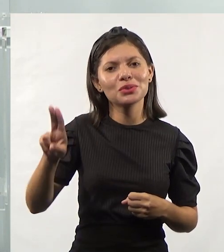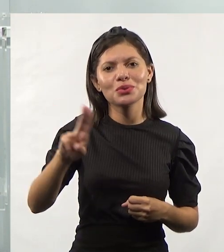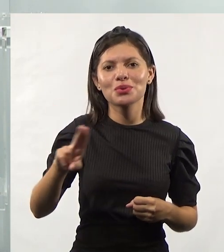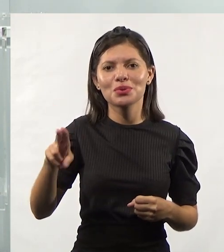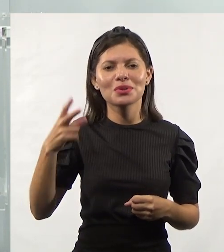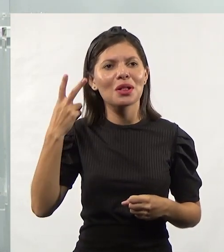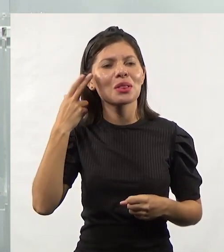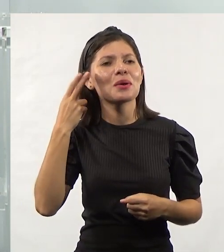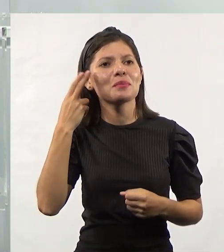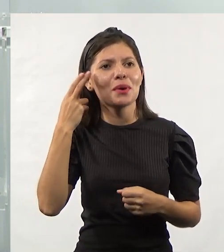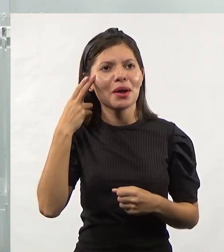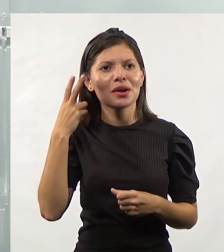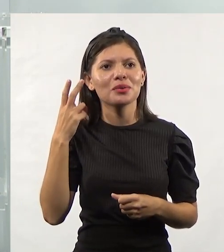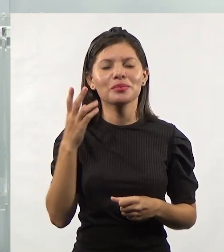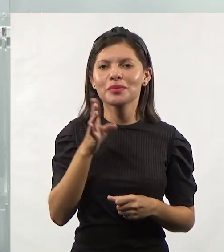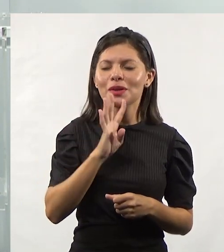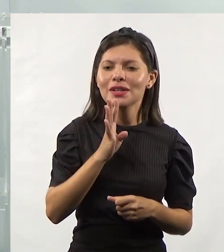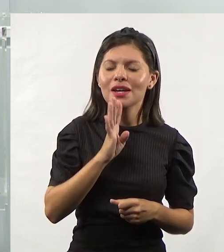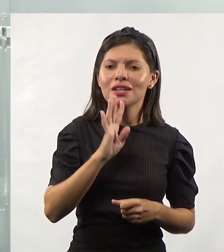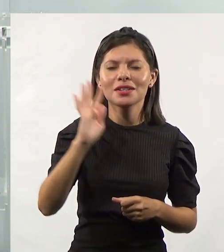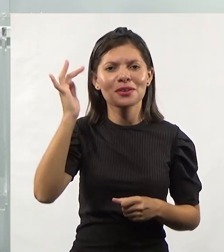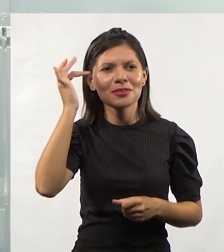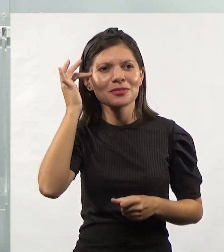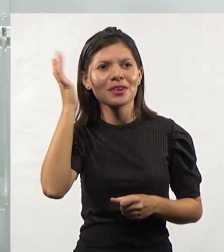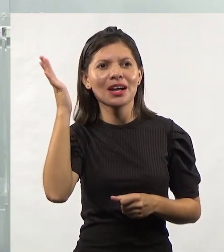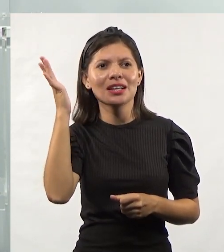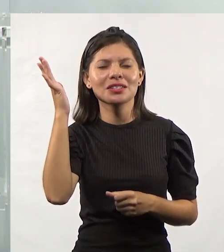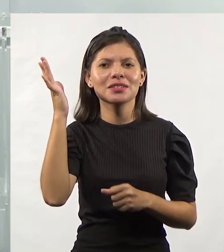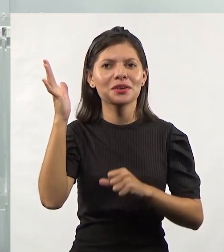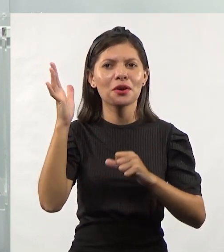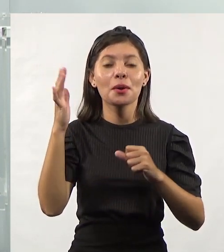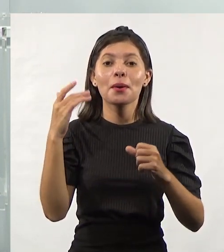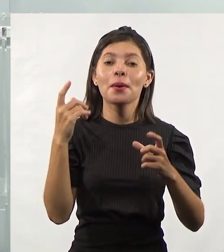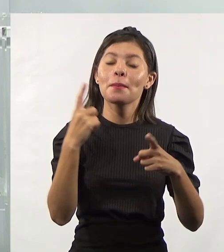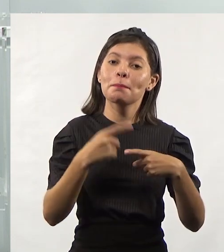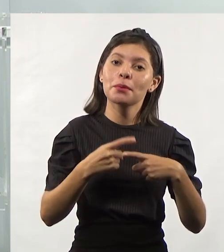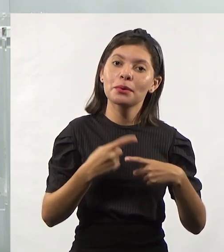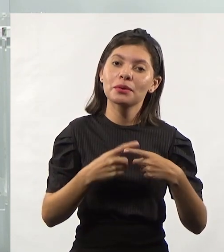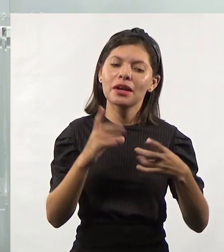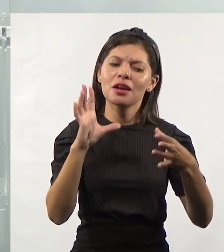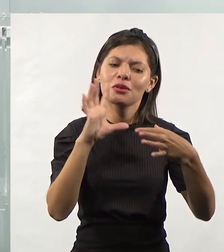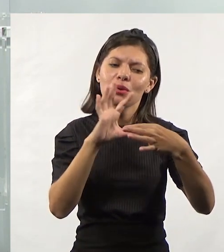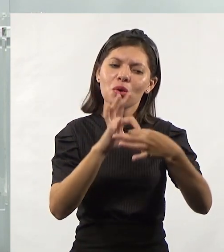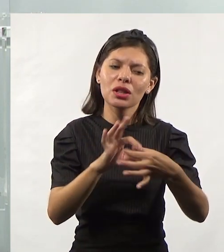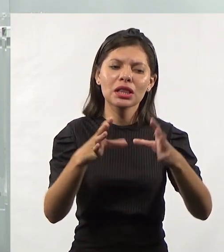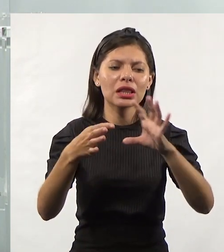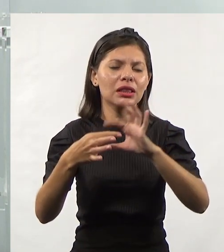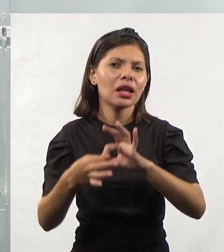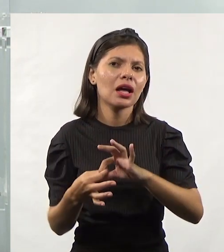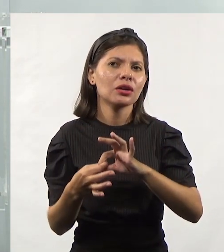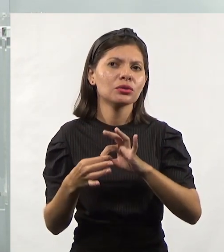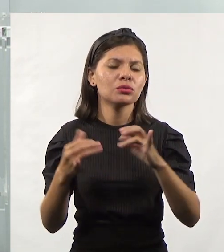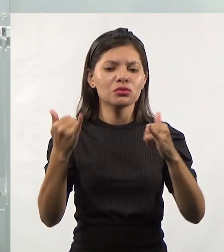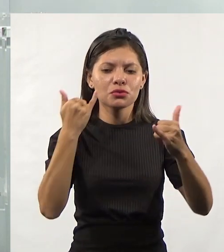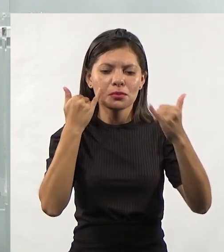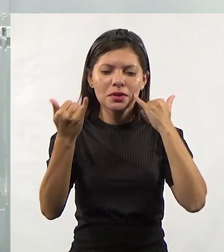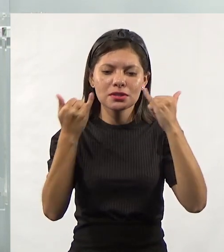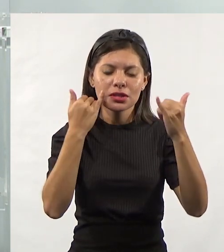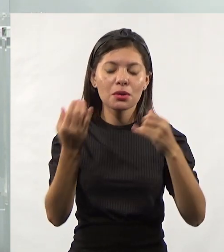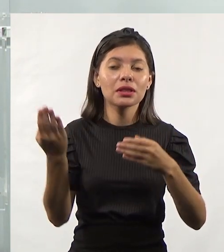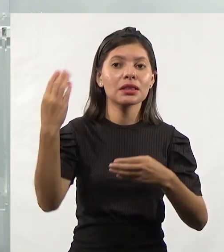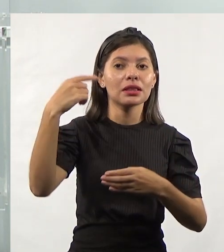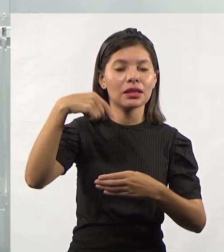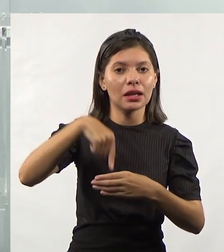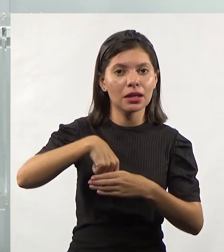está usando assim como se conhecesse desde criancinha, não é? Porque a gente tem muito contato com muita informação dentro